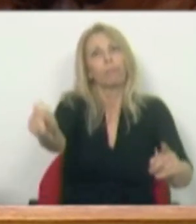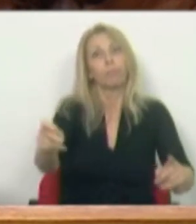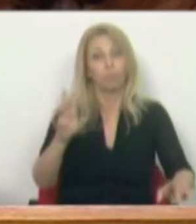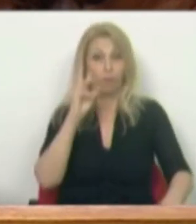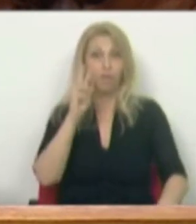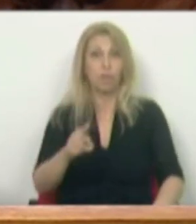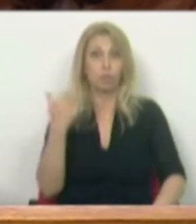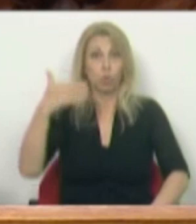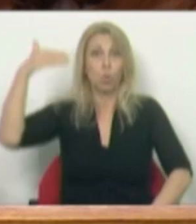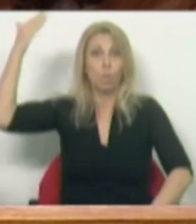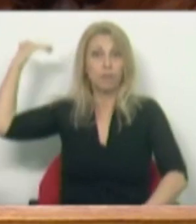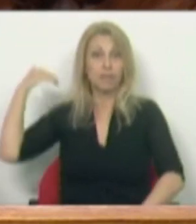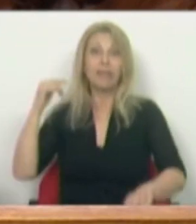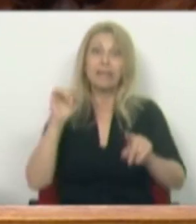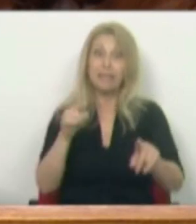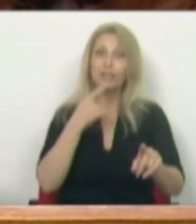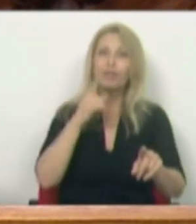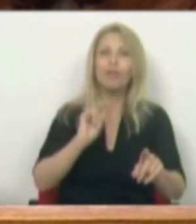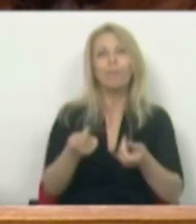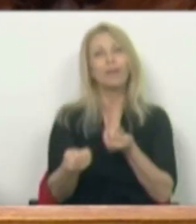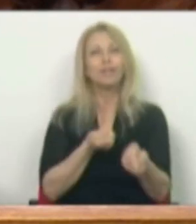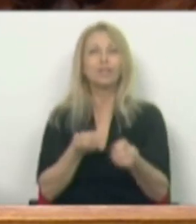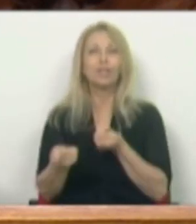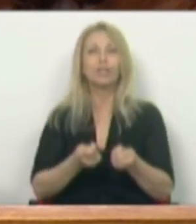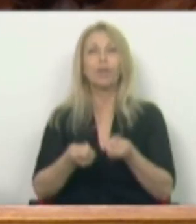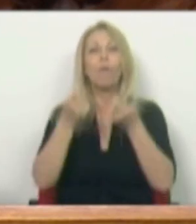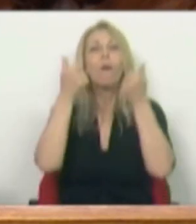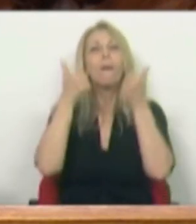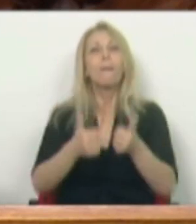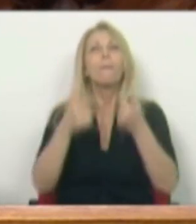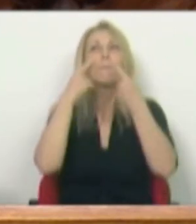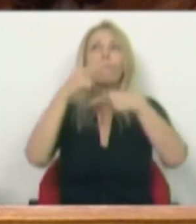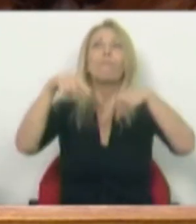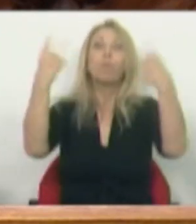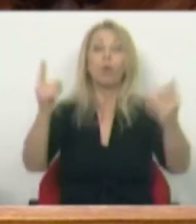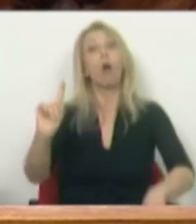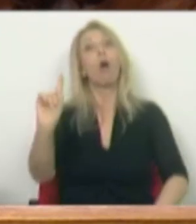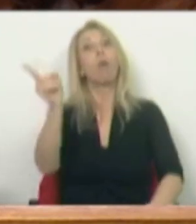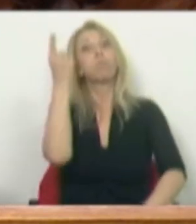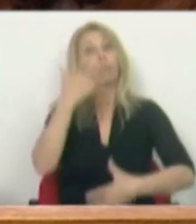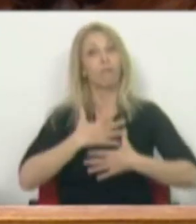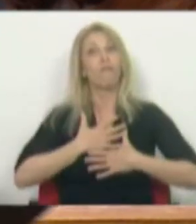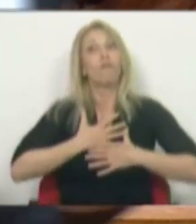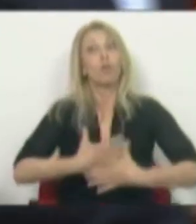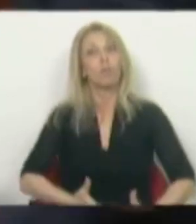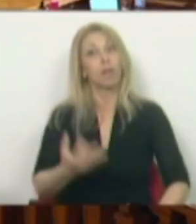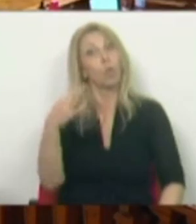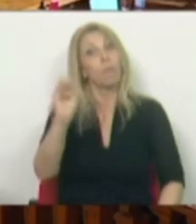chamar-se a boa gestão pública, haja vontade para o Governo e para o Partido Socialista aceitar. Disse.